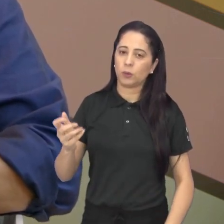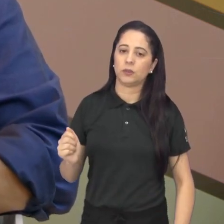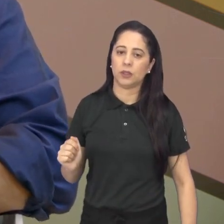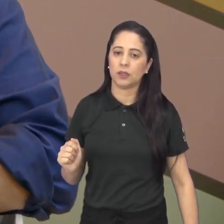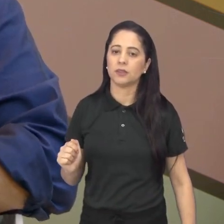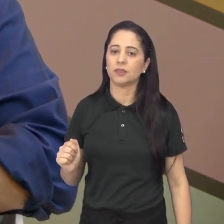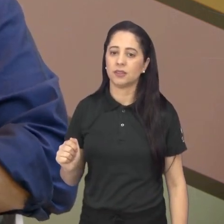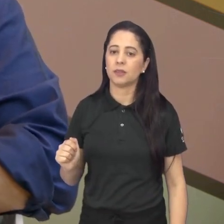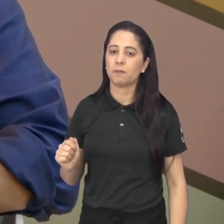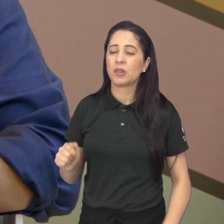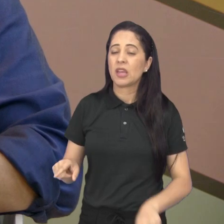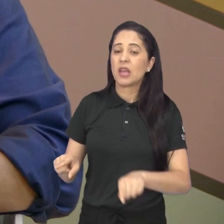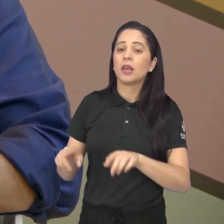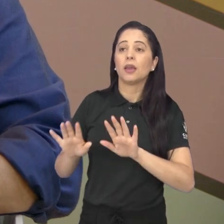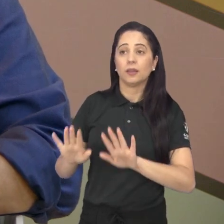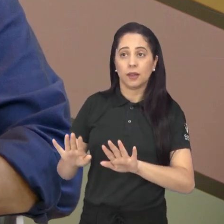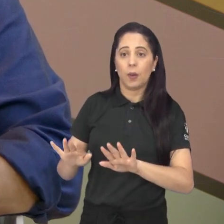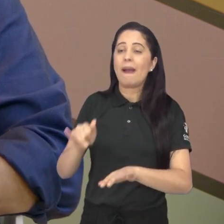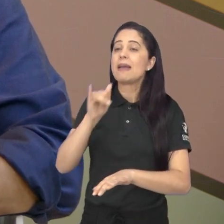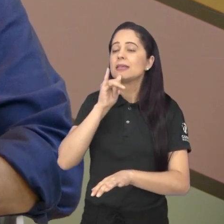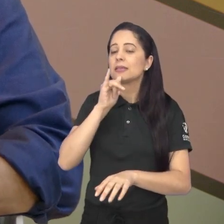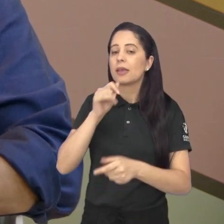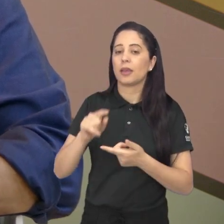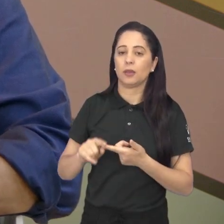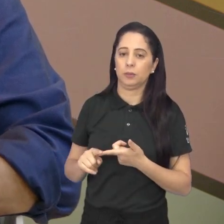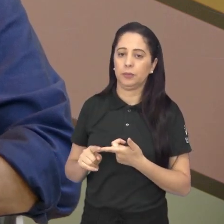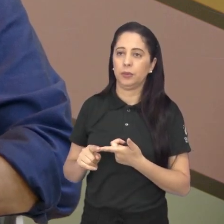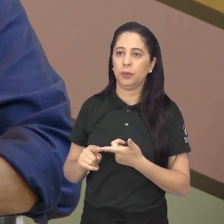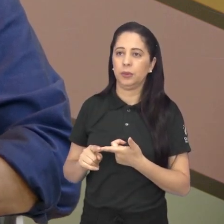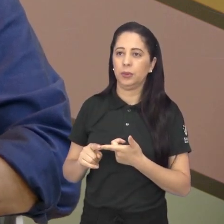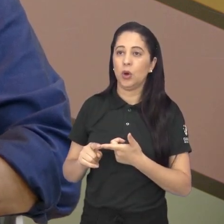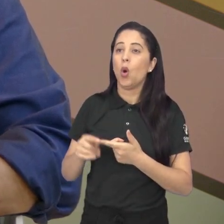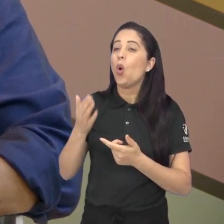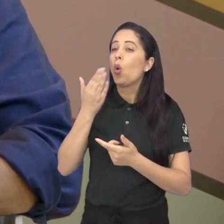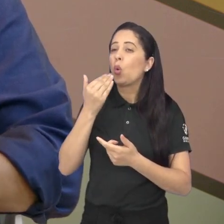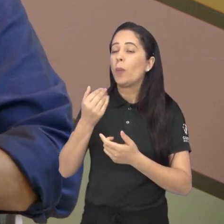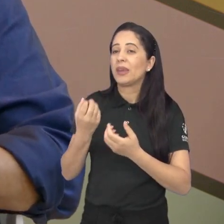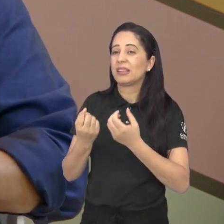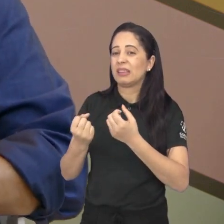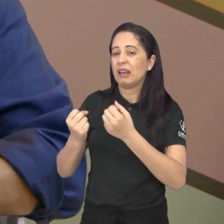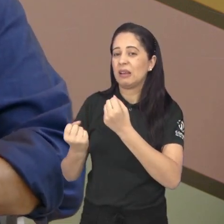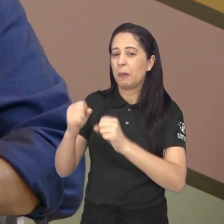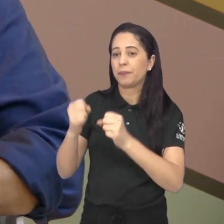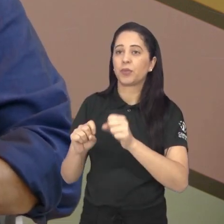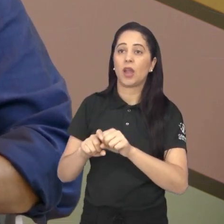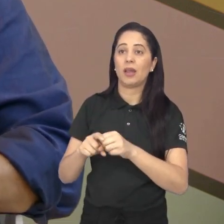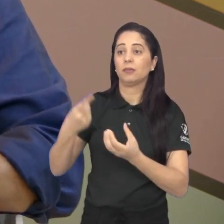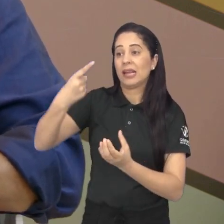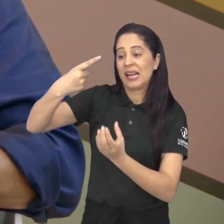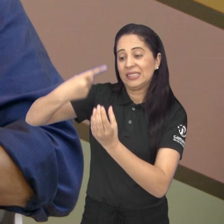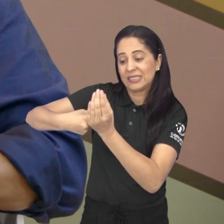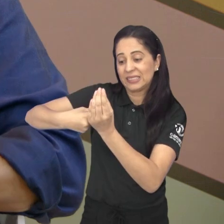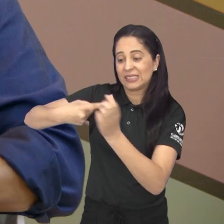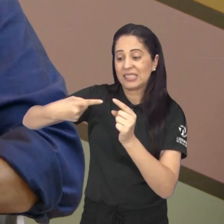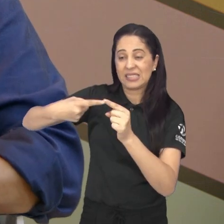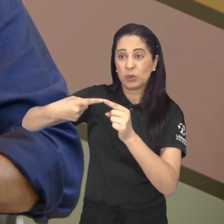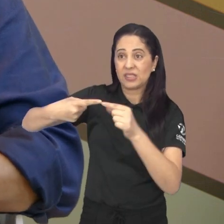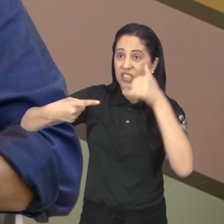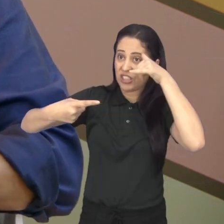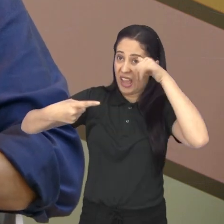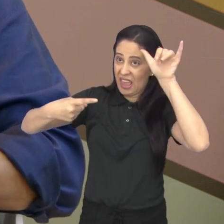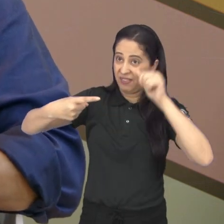isso tem uma relação direta. Então, para dar exemplo de produtos processados, é salsicha,